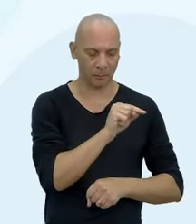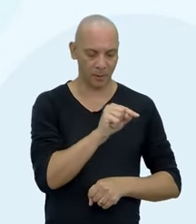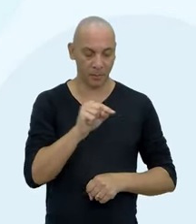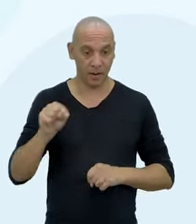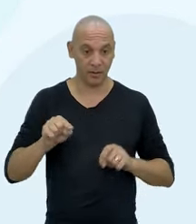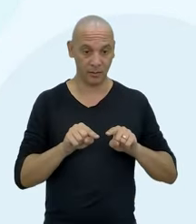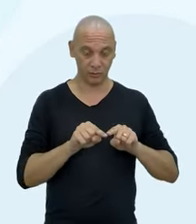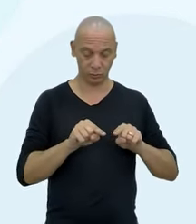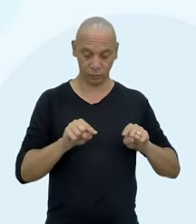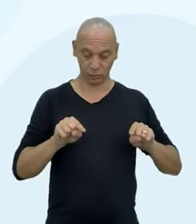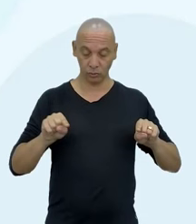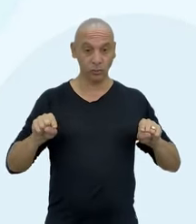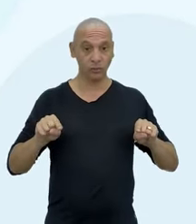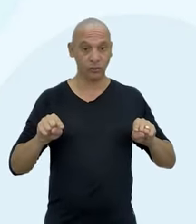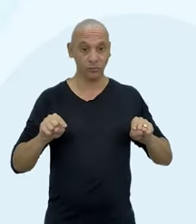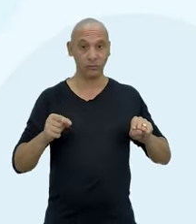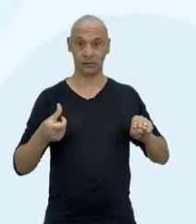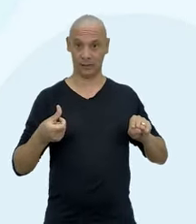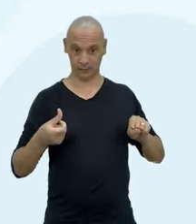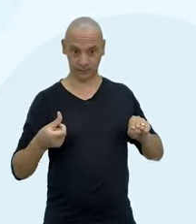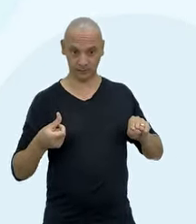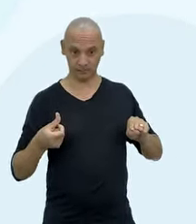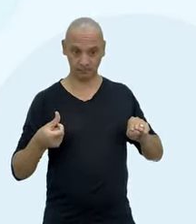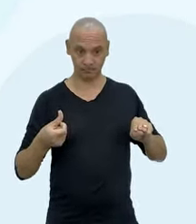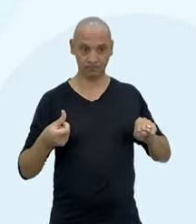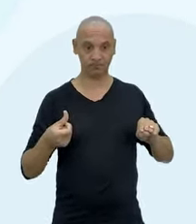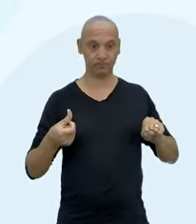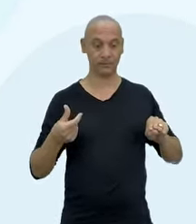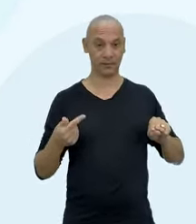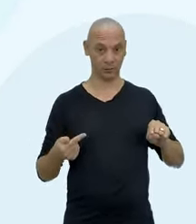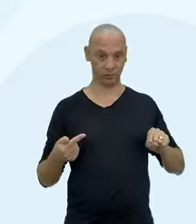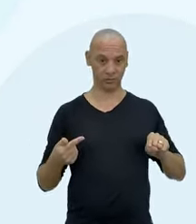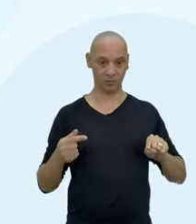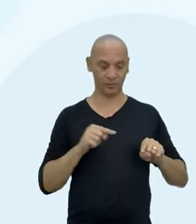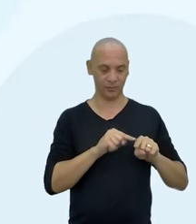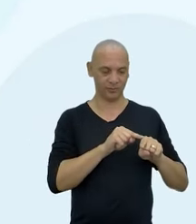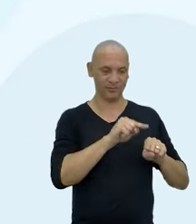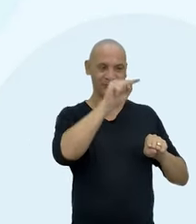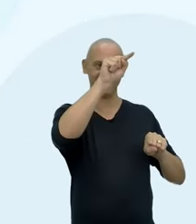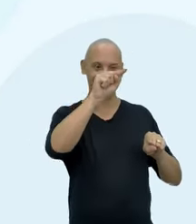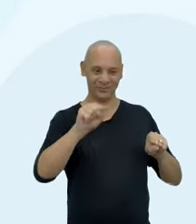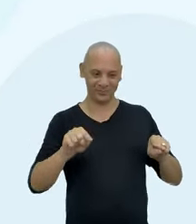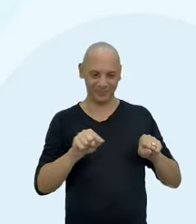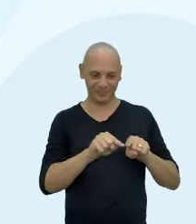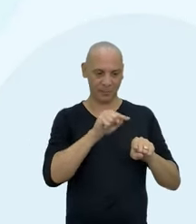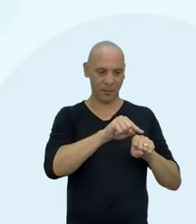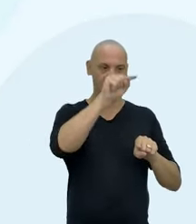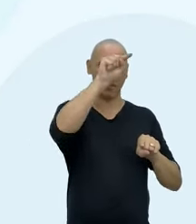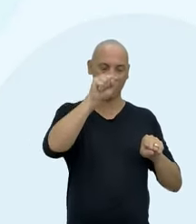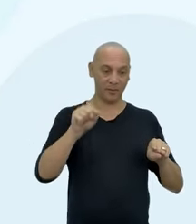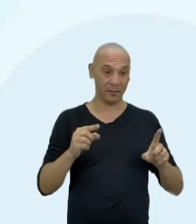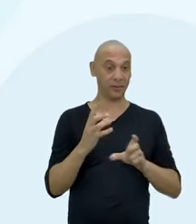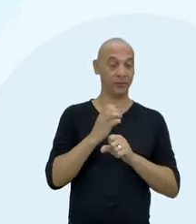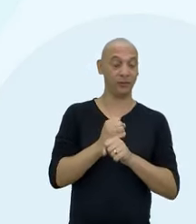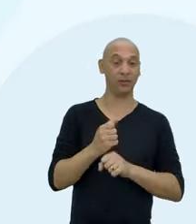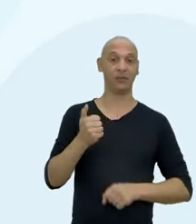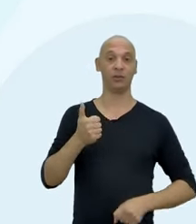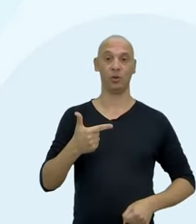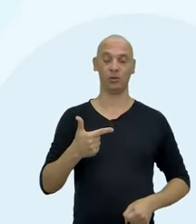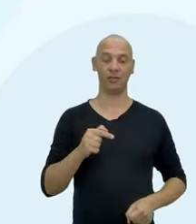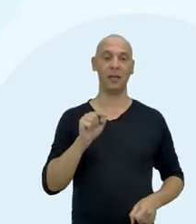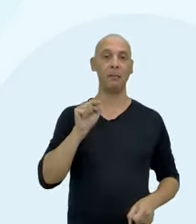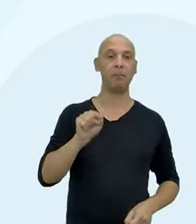periféricos um dois três quatro cinco seis sete oito nove dez onze doze o que são pontos